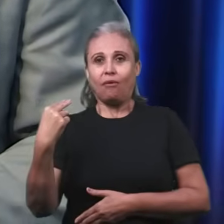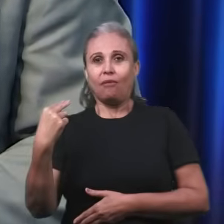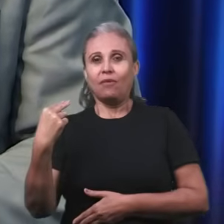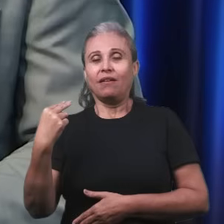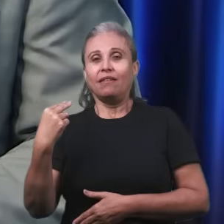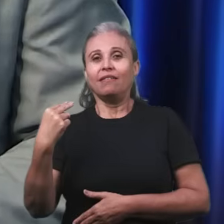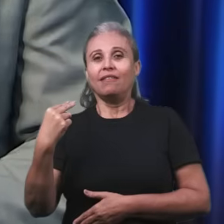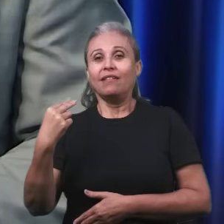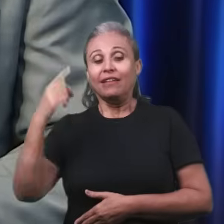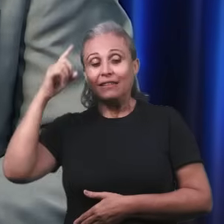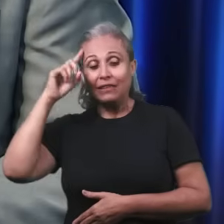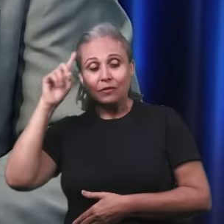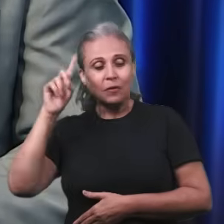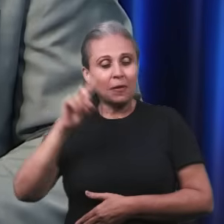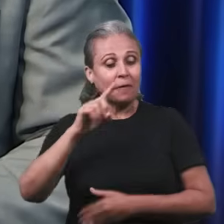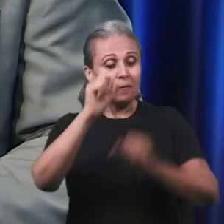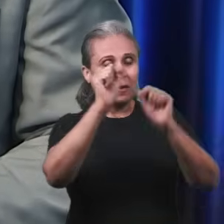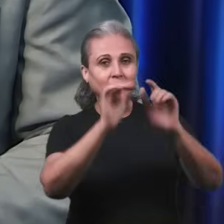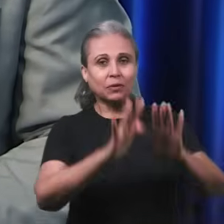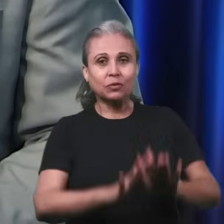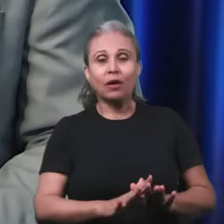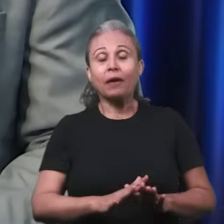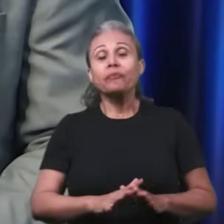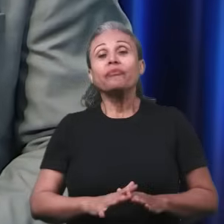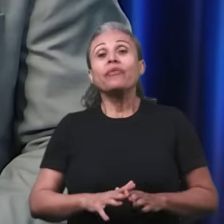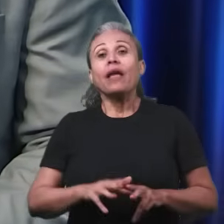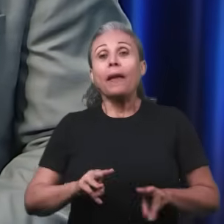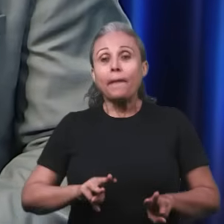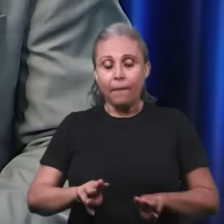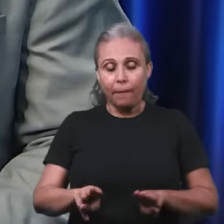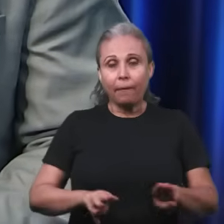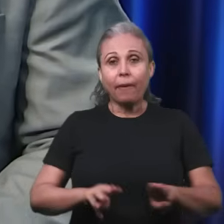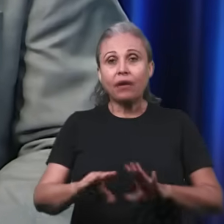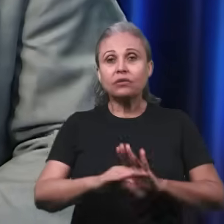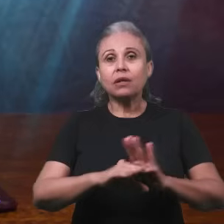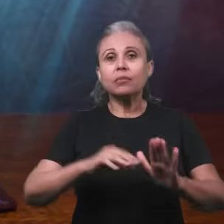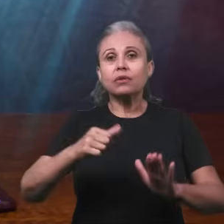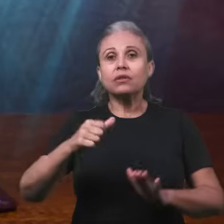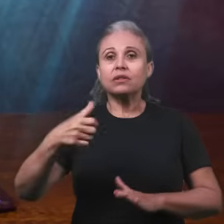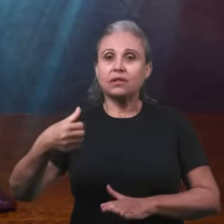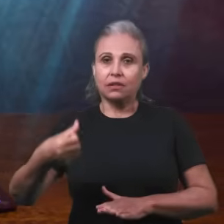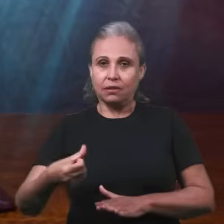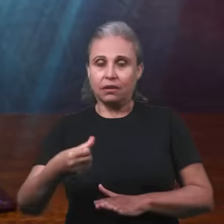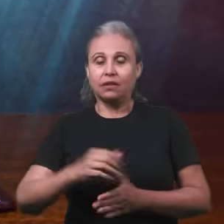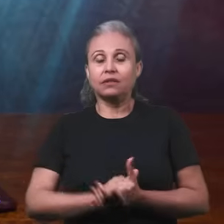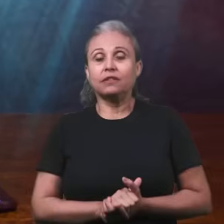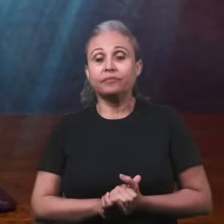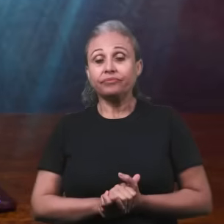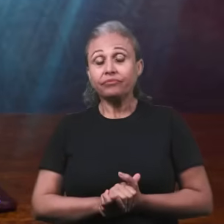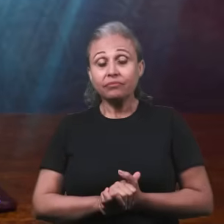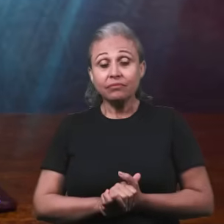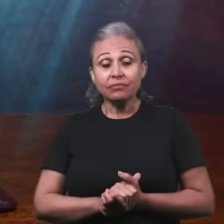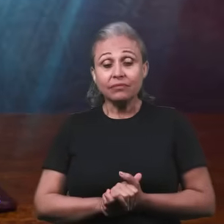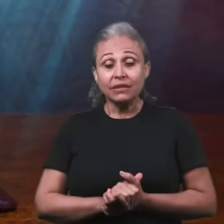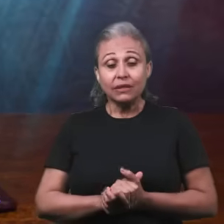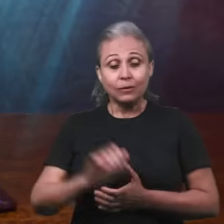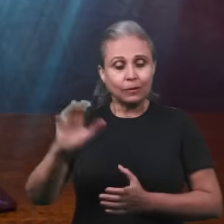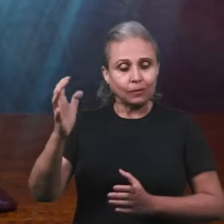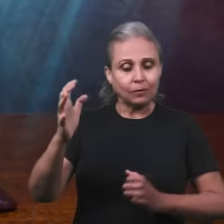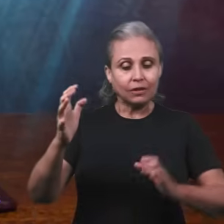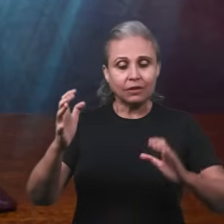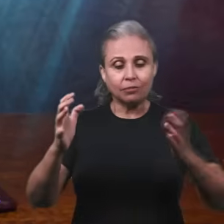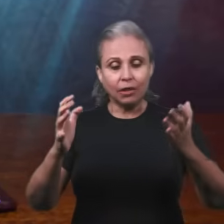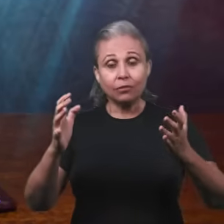Jesus depois, até em Marcos 16, ele falou uma coisa interessante. Estes sinais seguirão os que